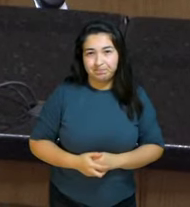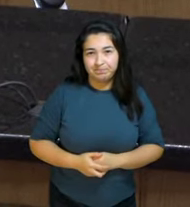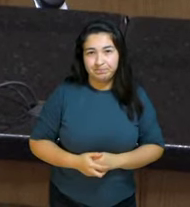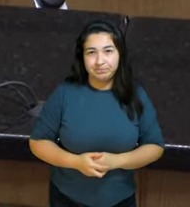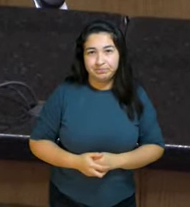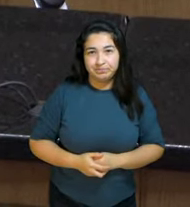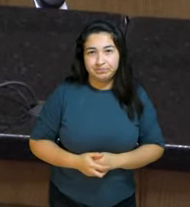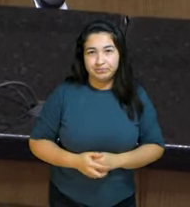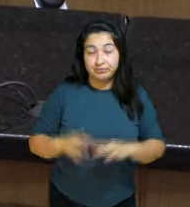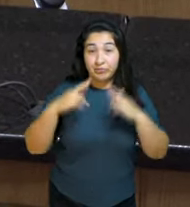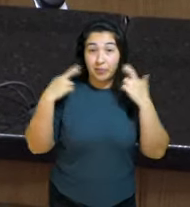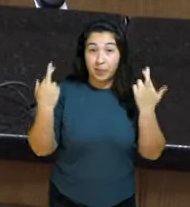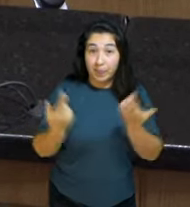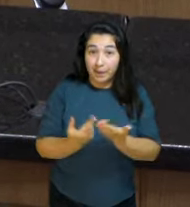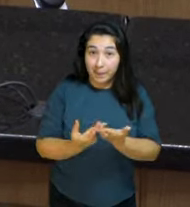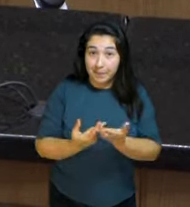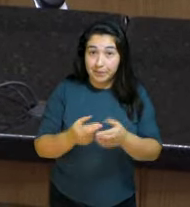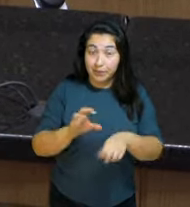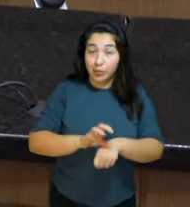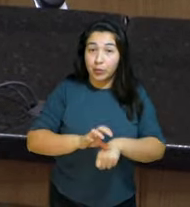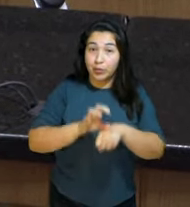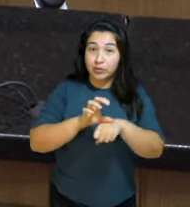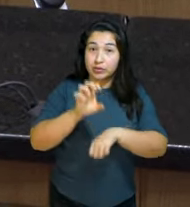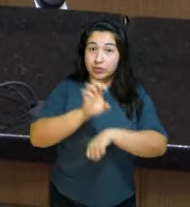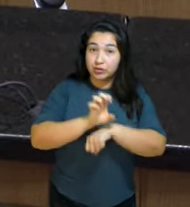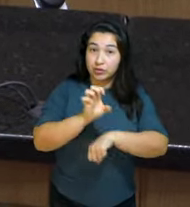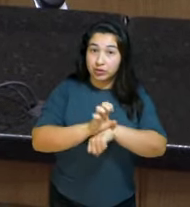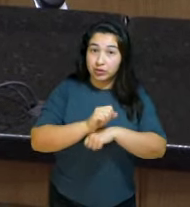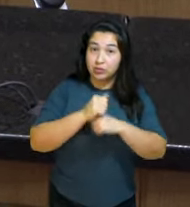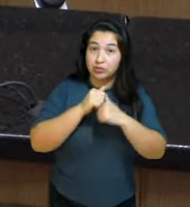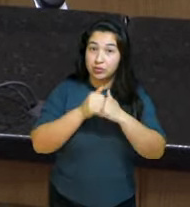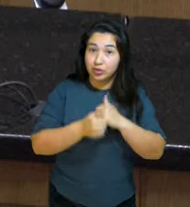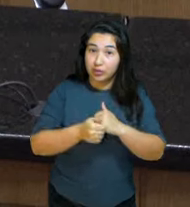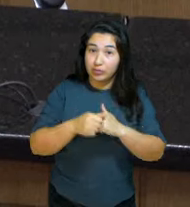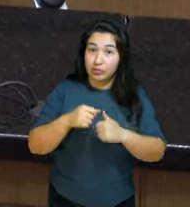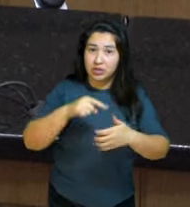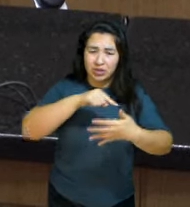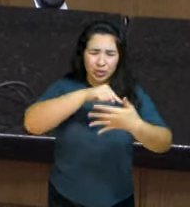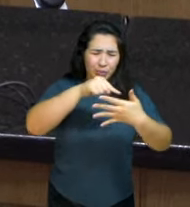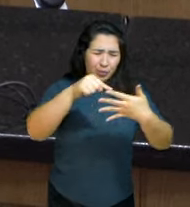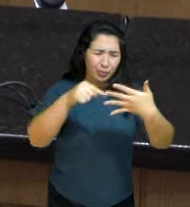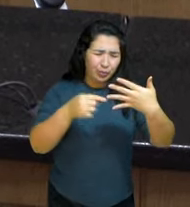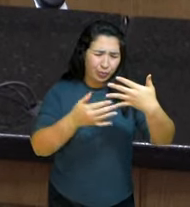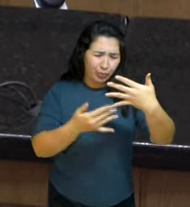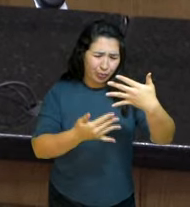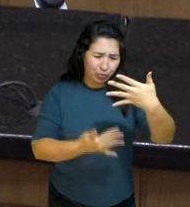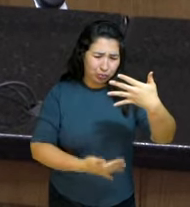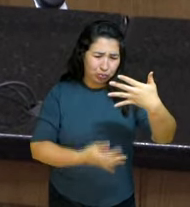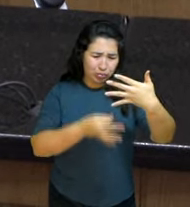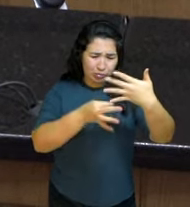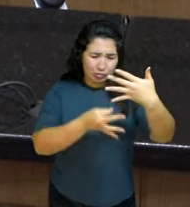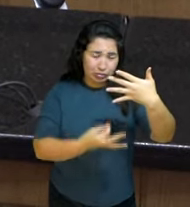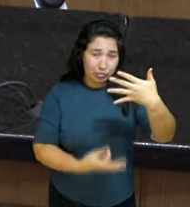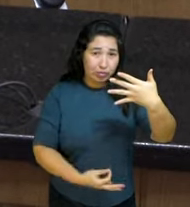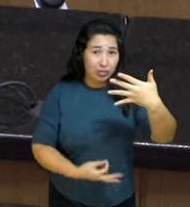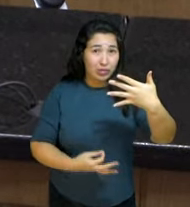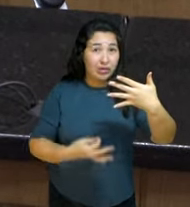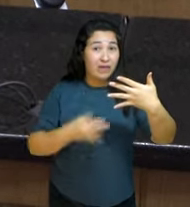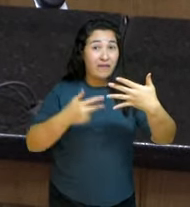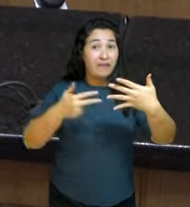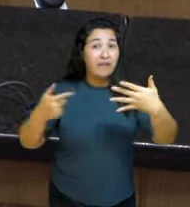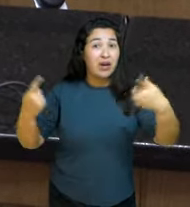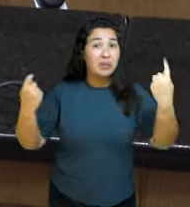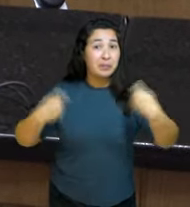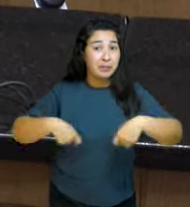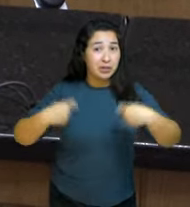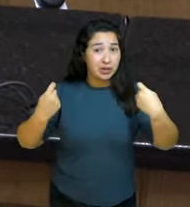de Esportes, podemos fazer, a gente fez uma listagem das reivindicações das federações que possivelmente vai